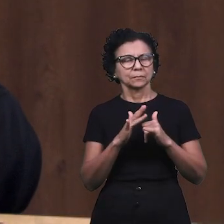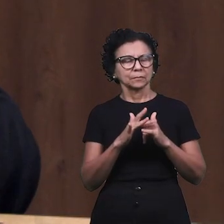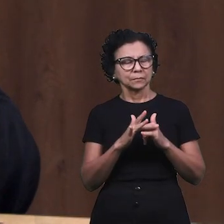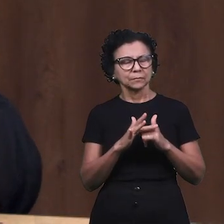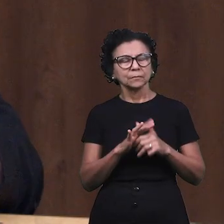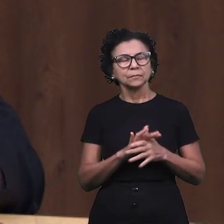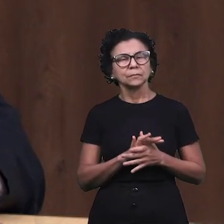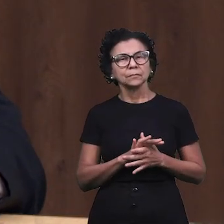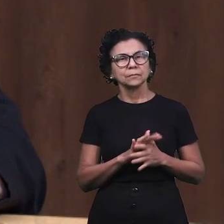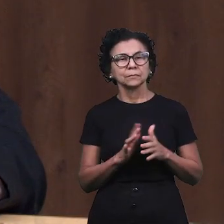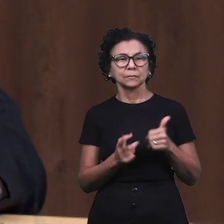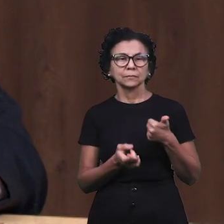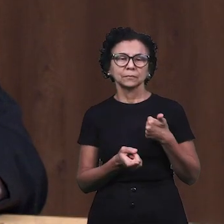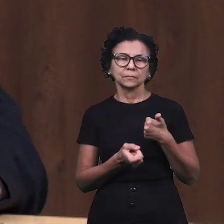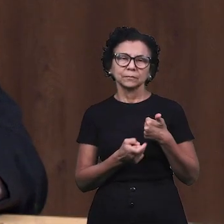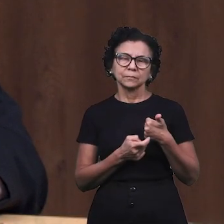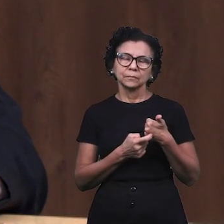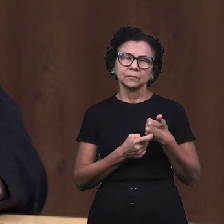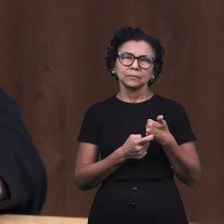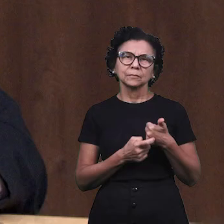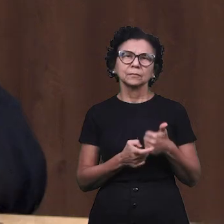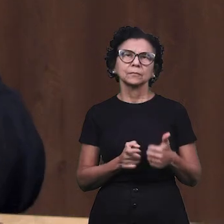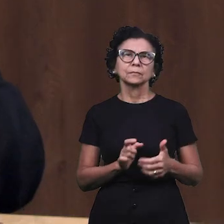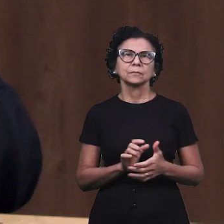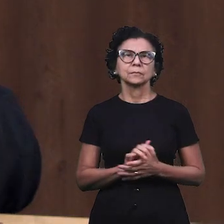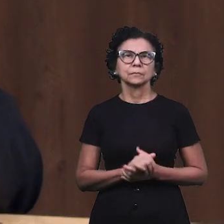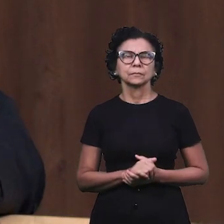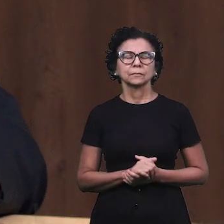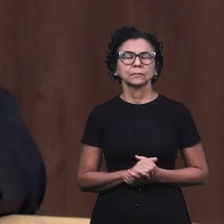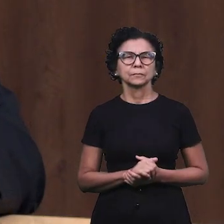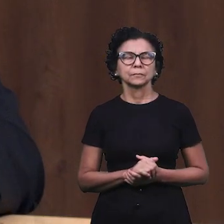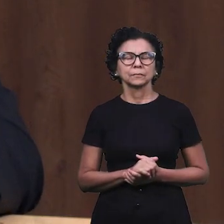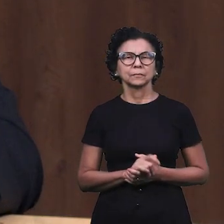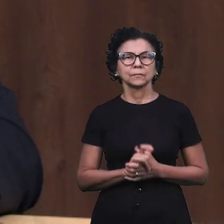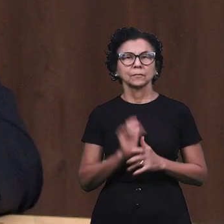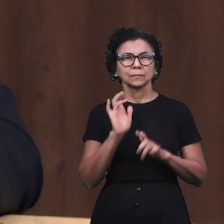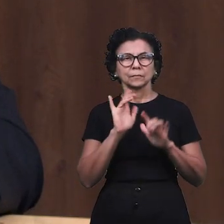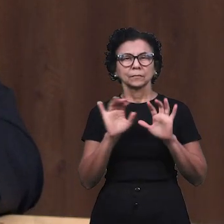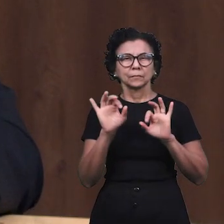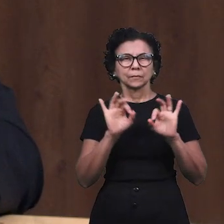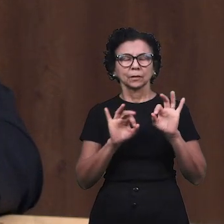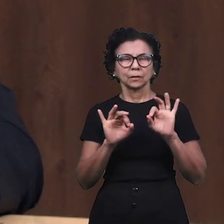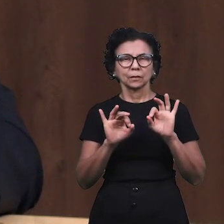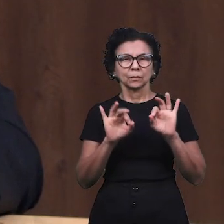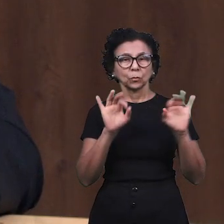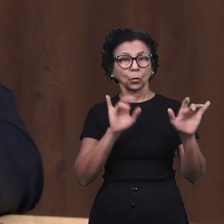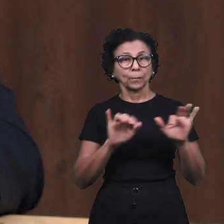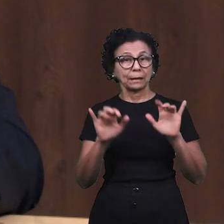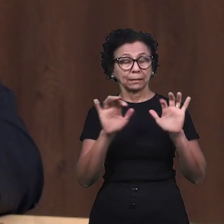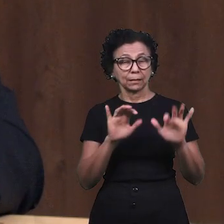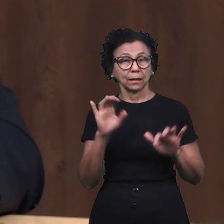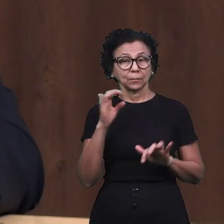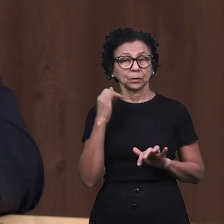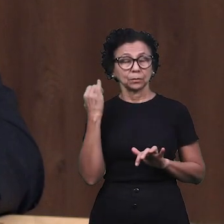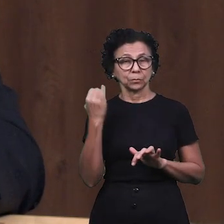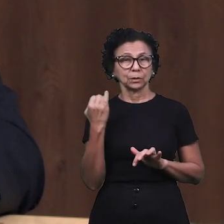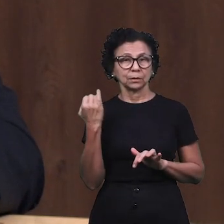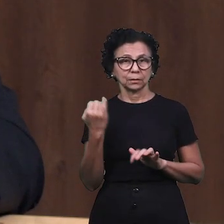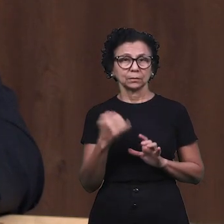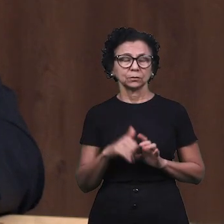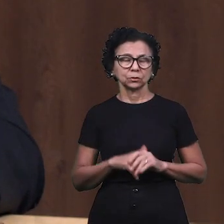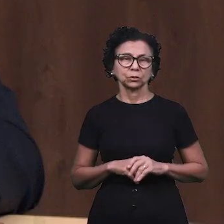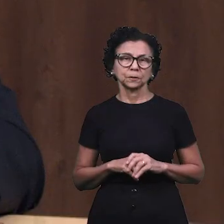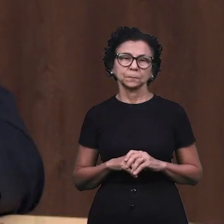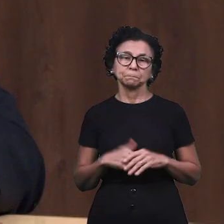você possa curtir e comentar também. Os seus comentários são de grande relevância para